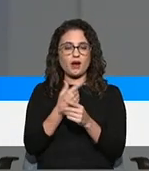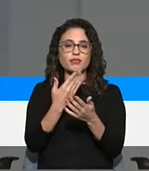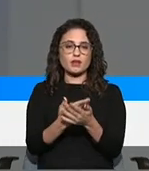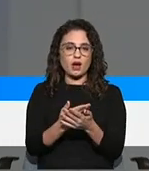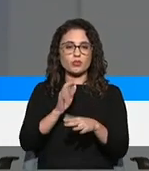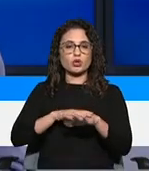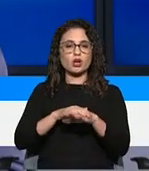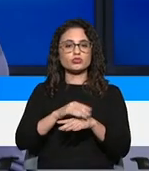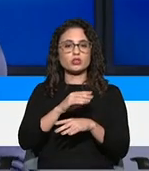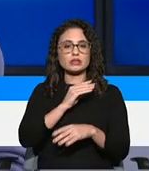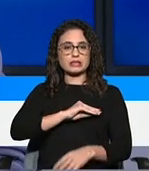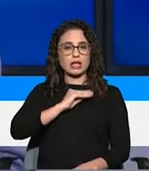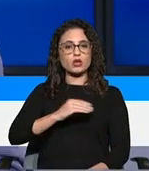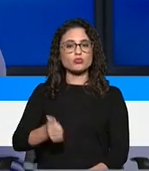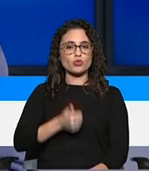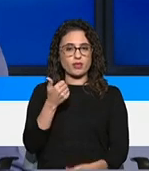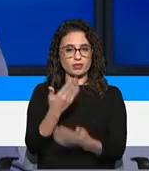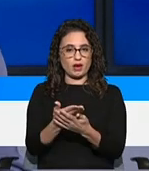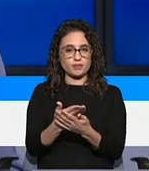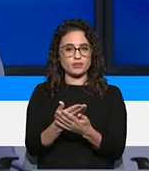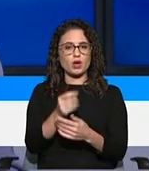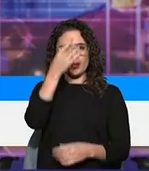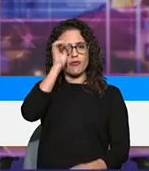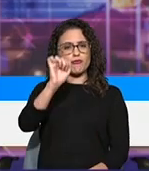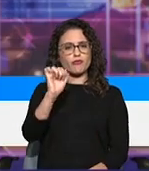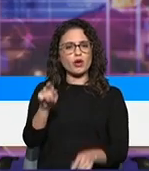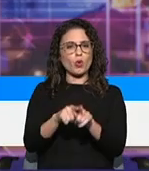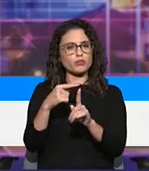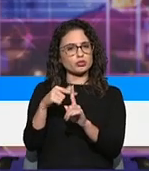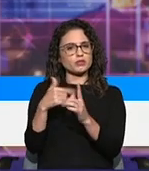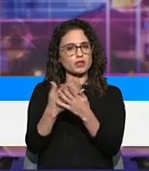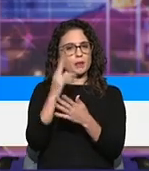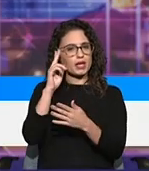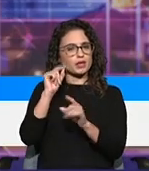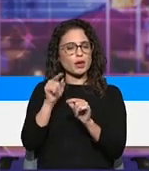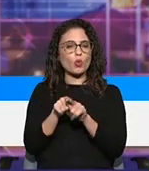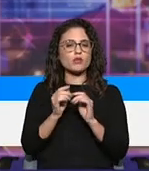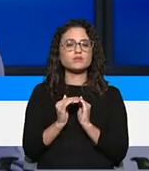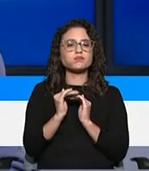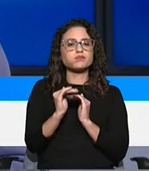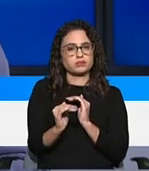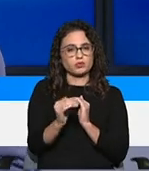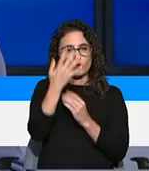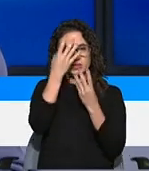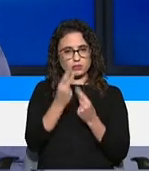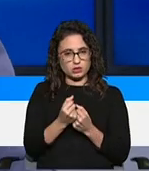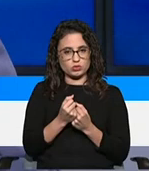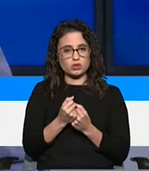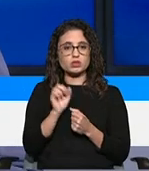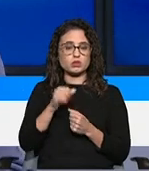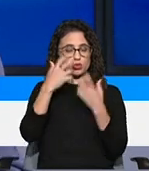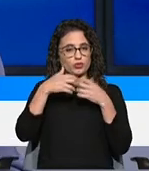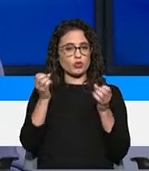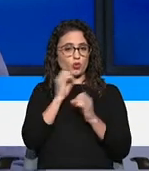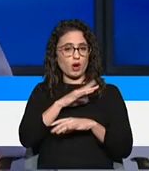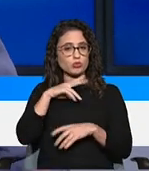melhoria dos salários port na sua opinião acaba por ser uma uma vantagem para a madeira também manutenção do orçamento sem dúvida n Mas isso não há dúvida nenhuma para os portugueses e